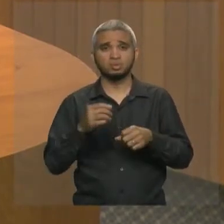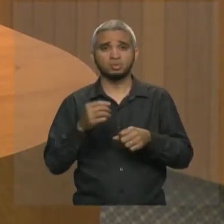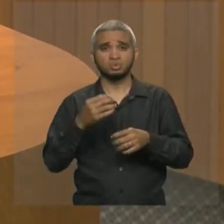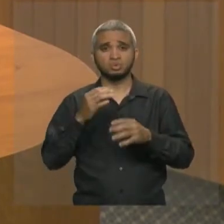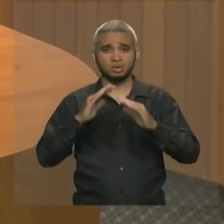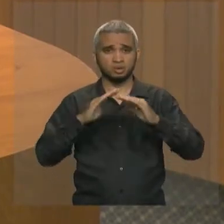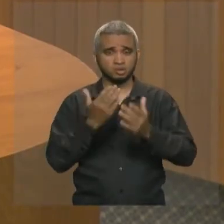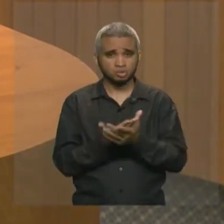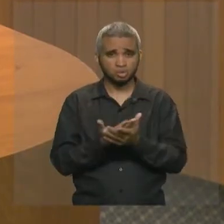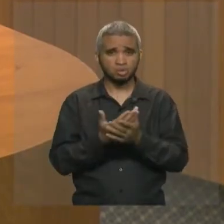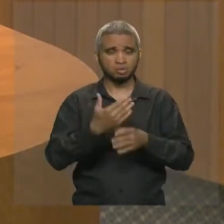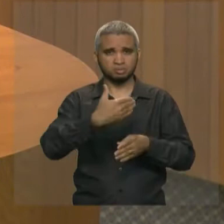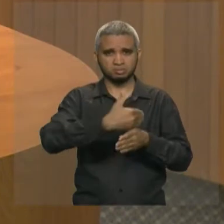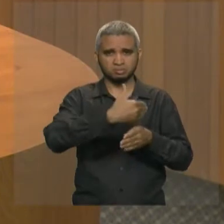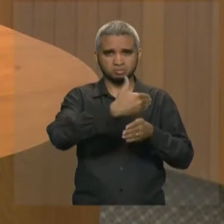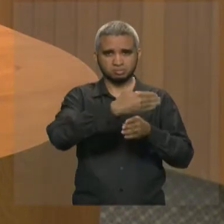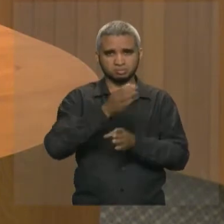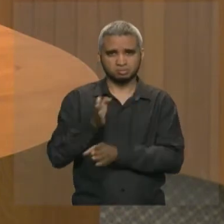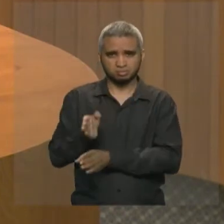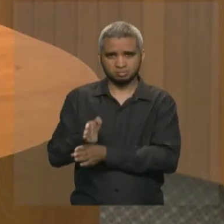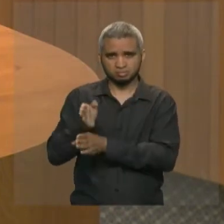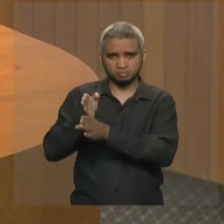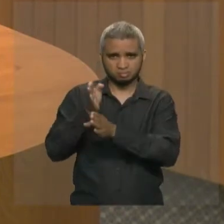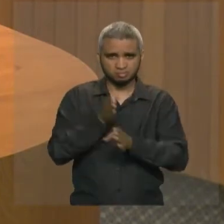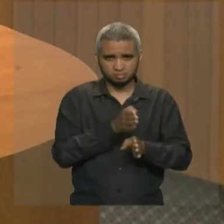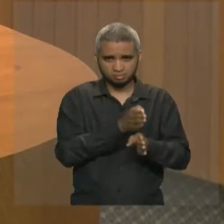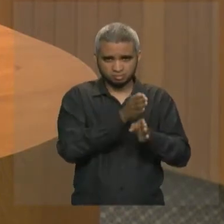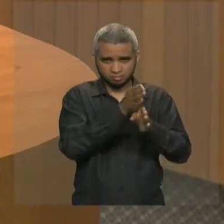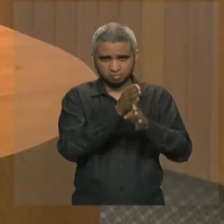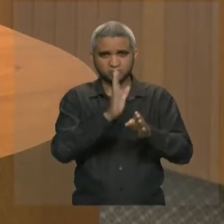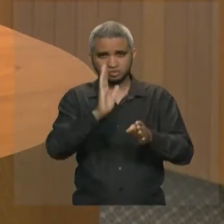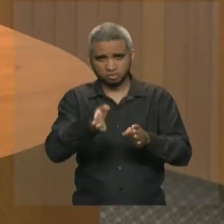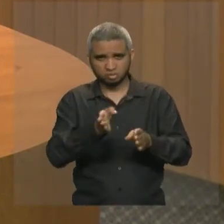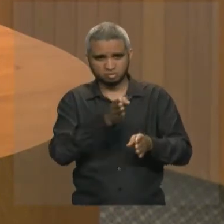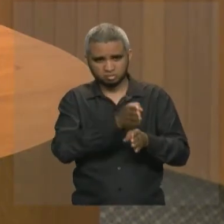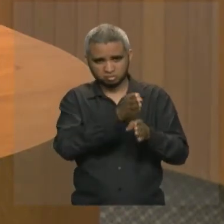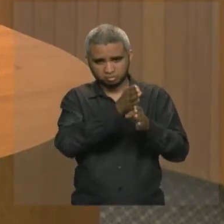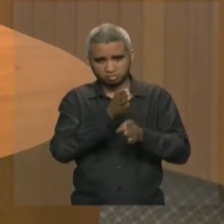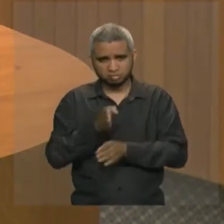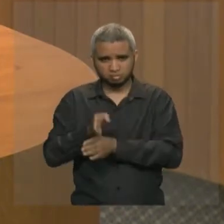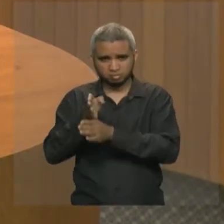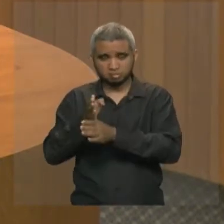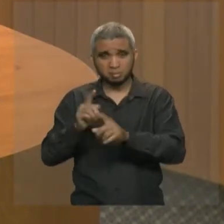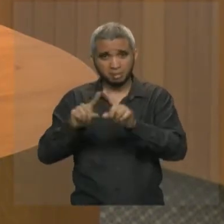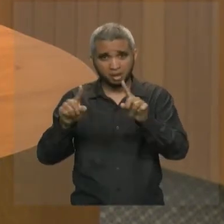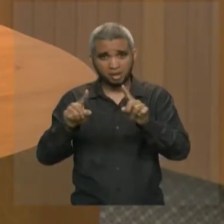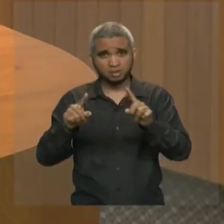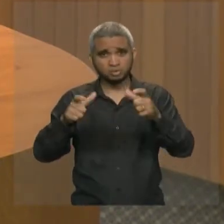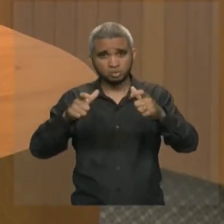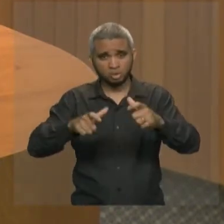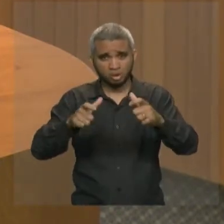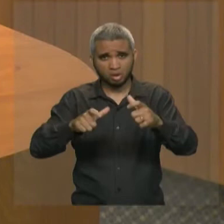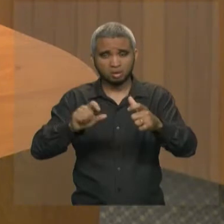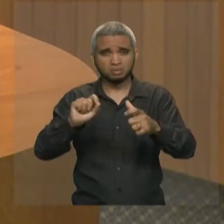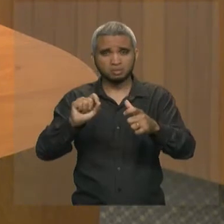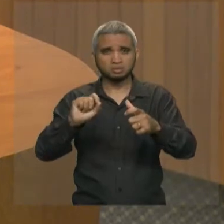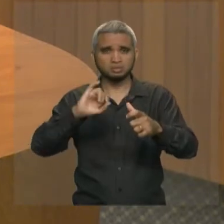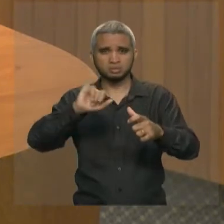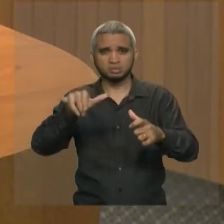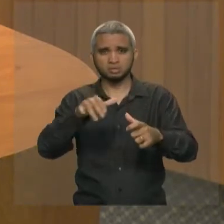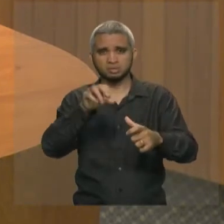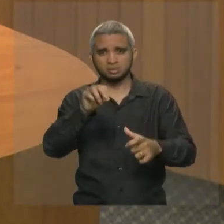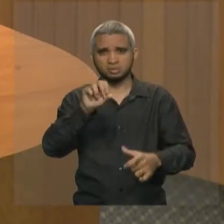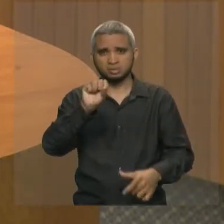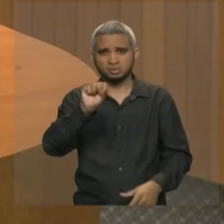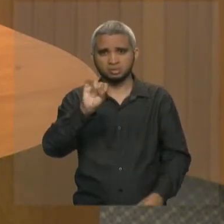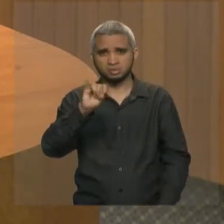não tira o mérito da iniciativa. Agora alardeiam pela cidade, lá em Açailândia, que um